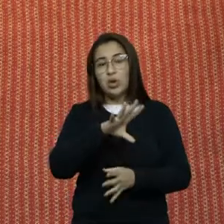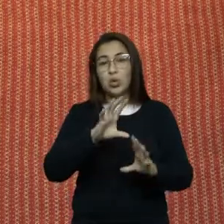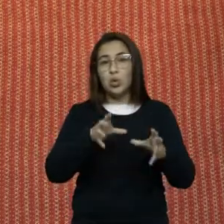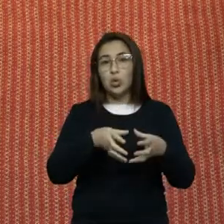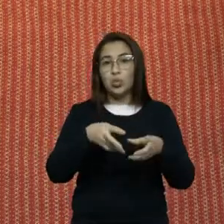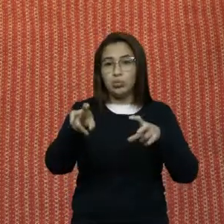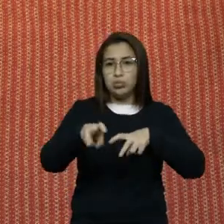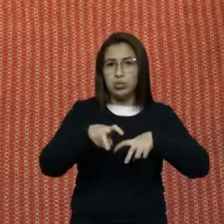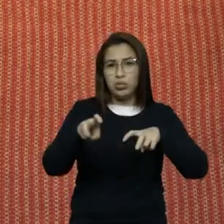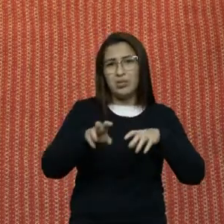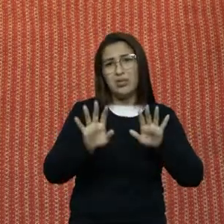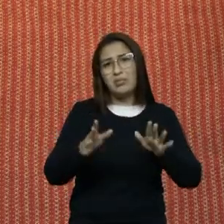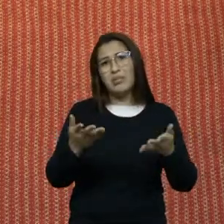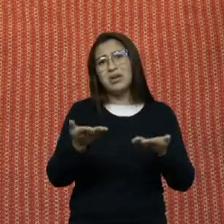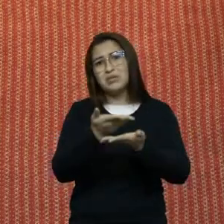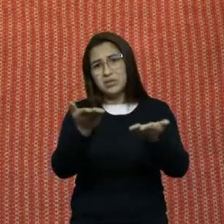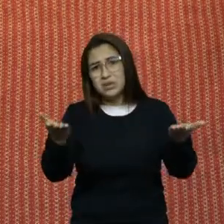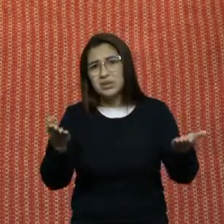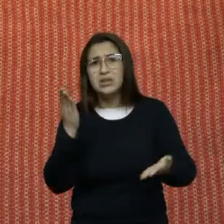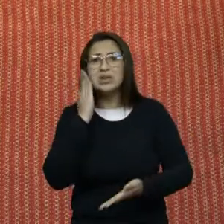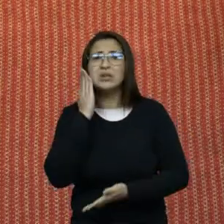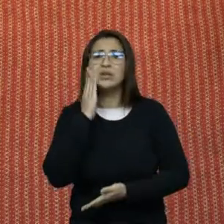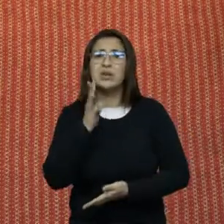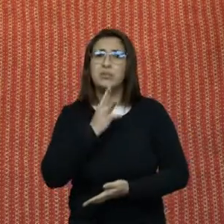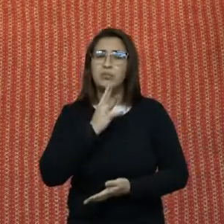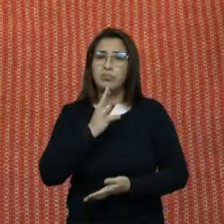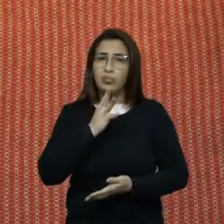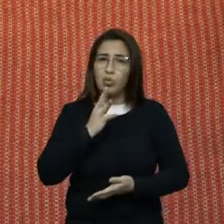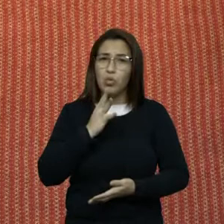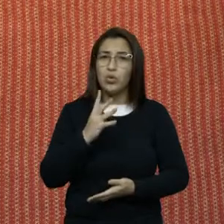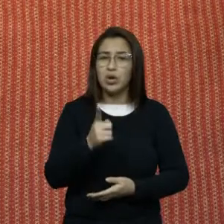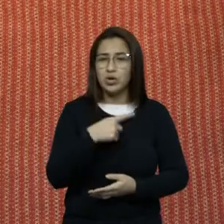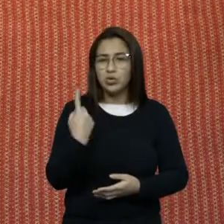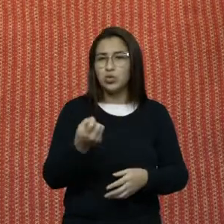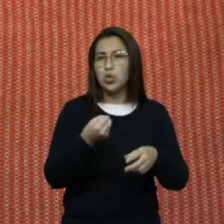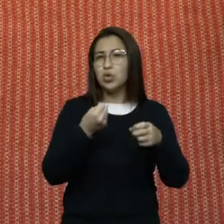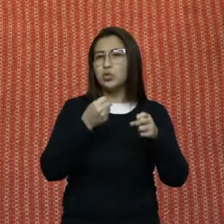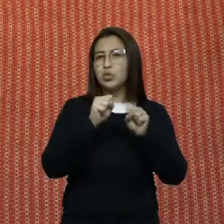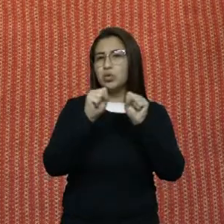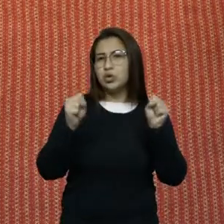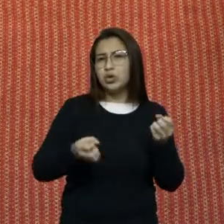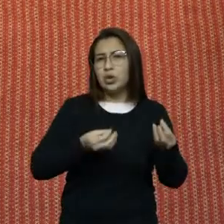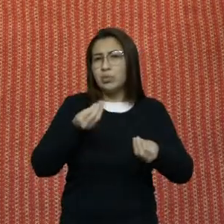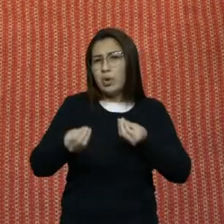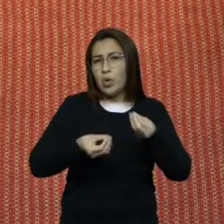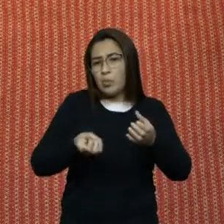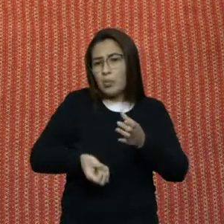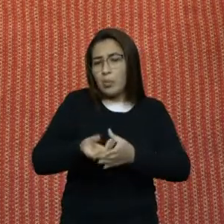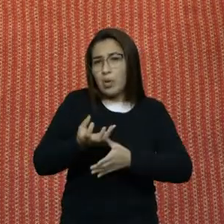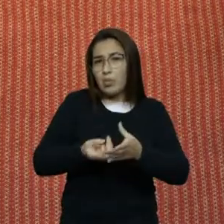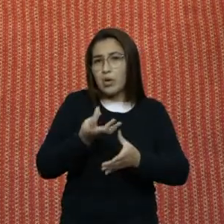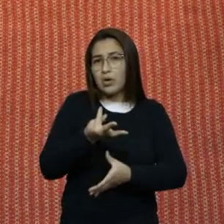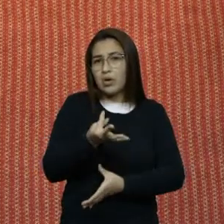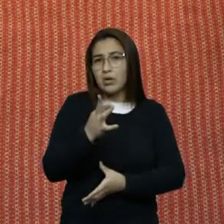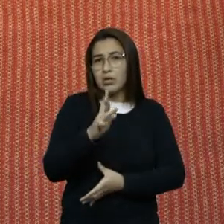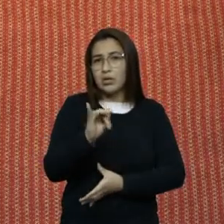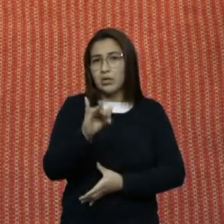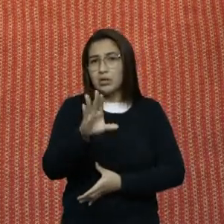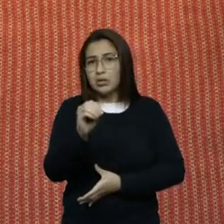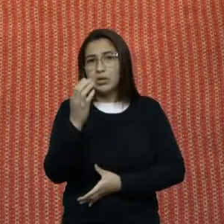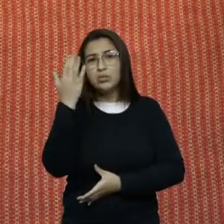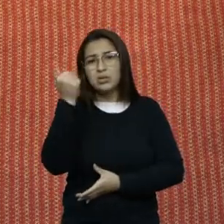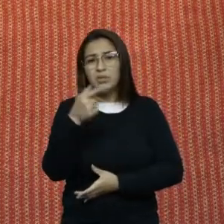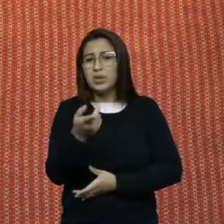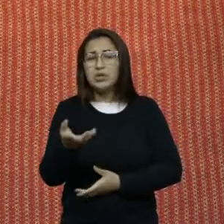Mas Poxa que tem deputados e que conhecem conhece o nosso sistema como funciona a produção do Trigo sabem que eles não conseguem